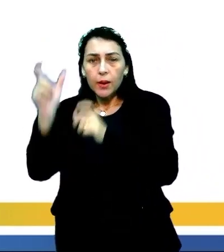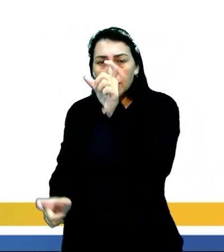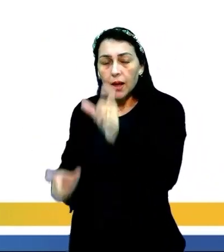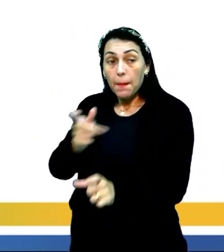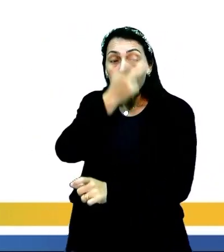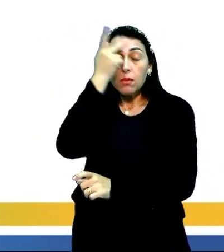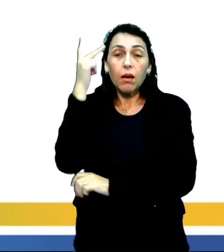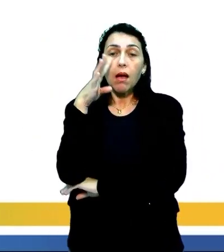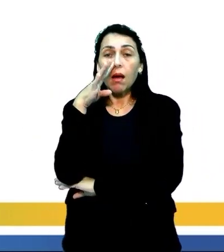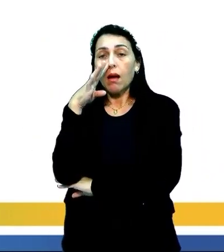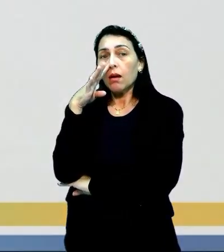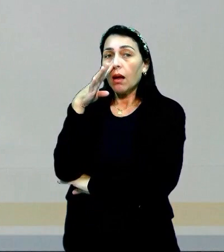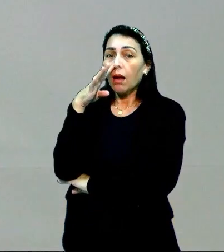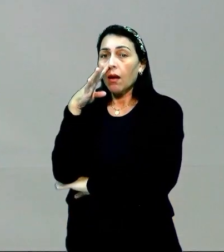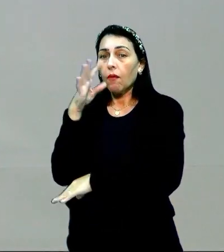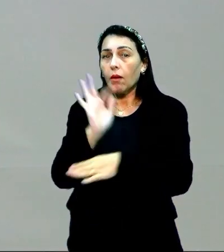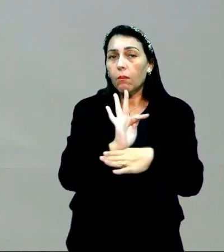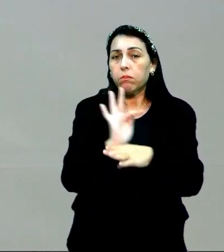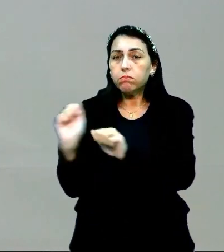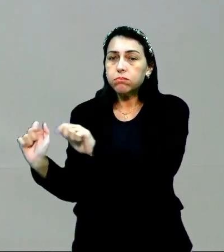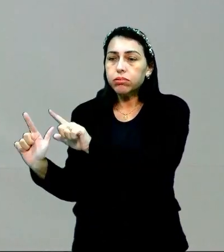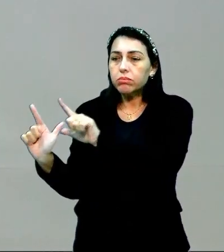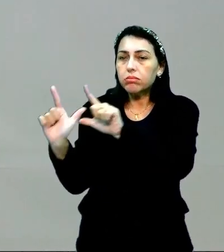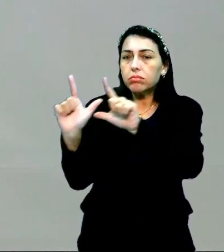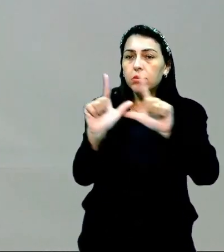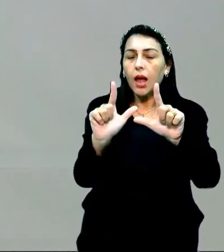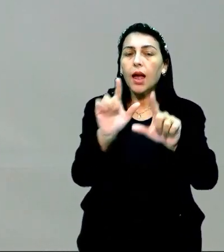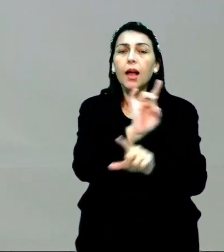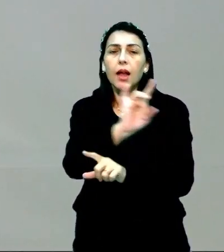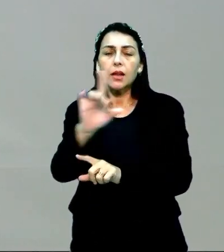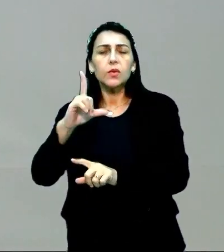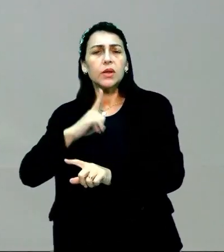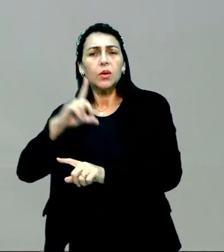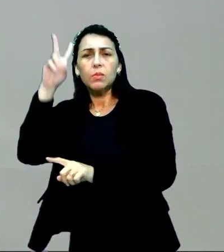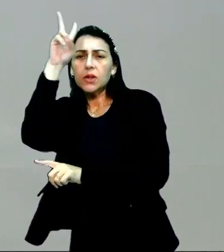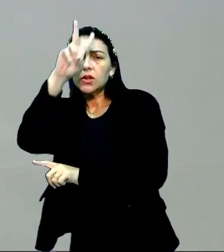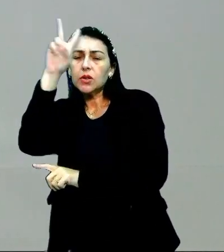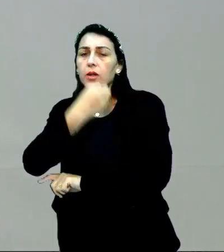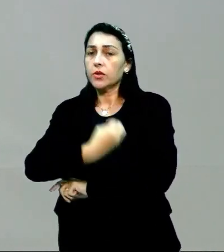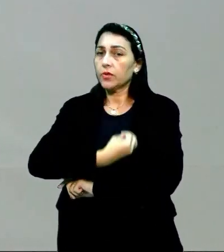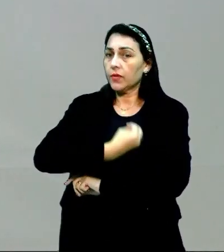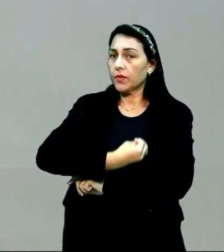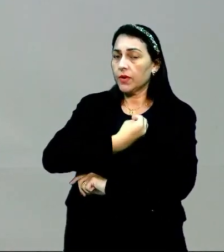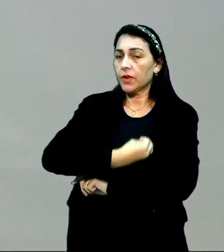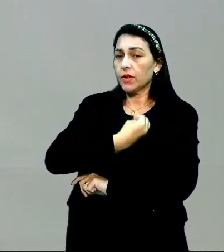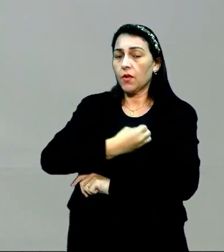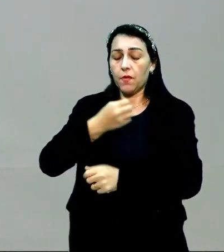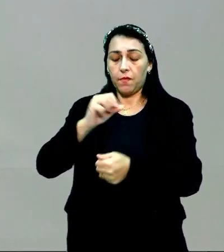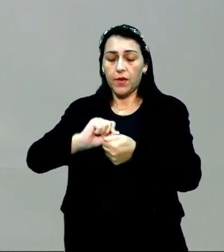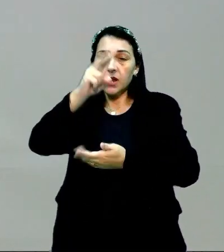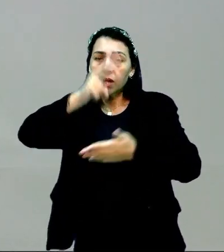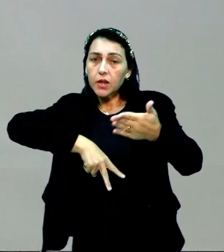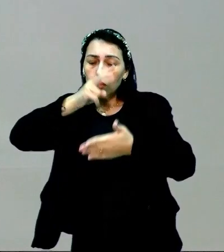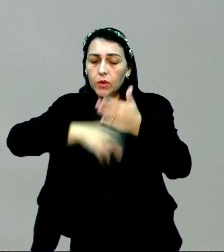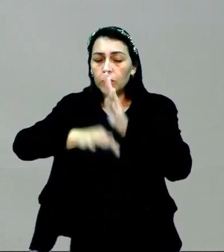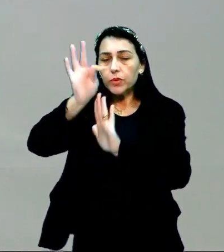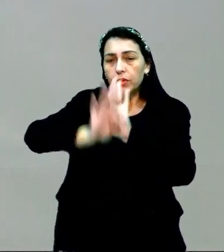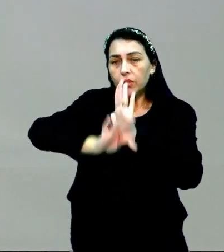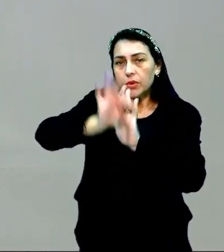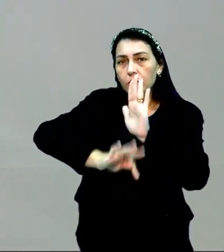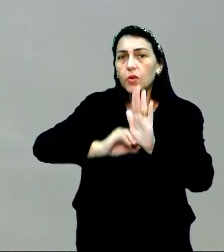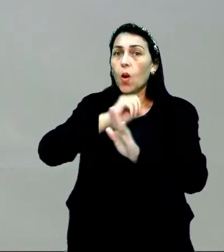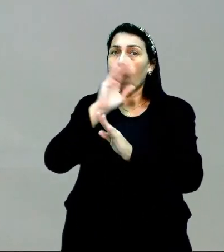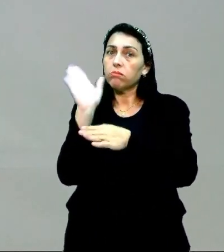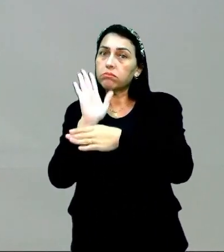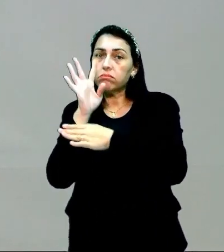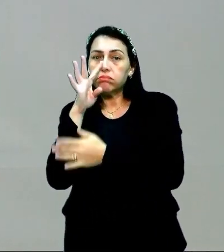do espectador que vê a cena. Ou seja, cada um tem uma história de vida. Quando eu faço a leitura de um texto ou